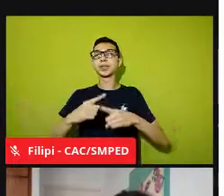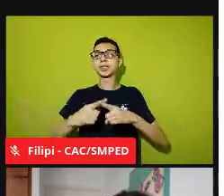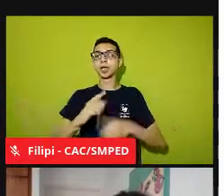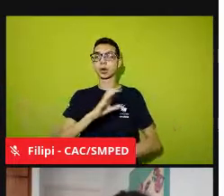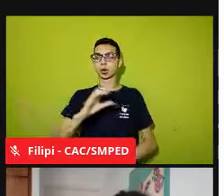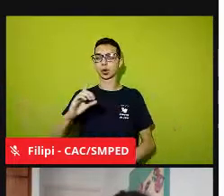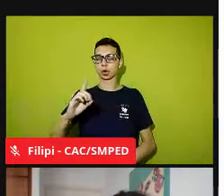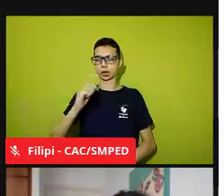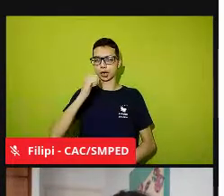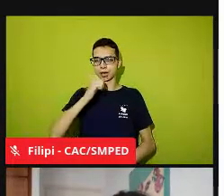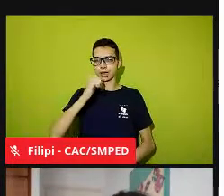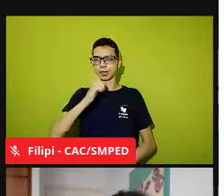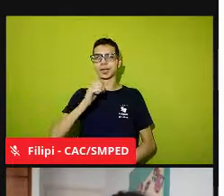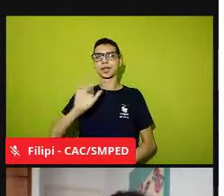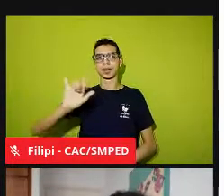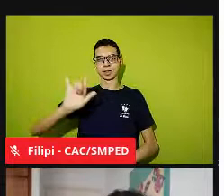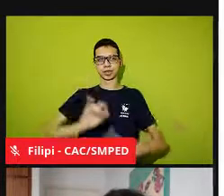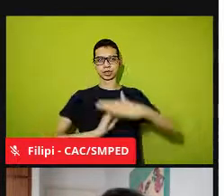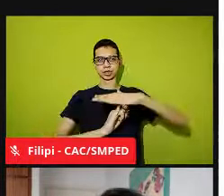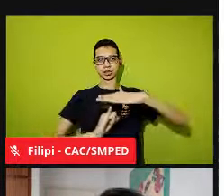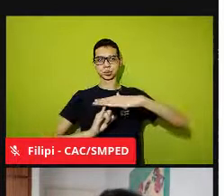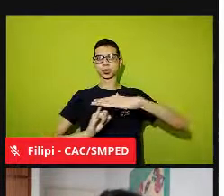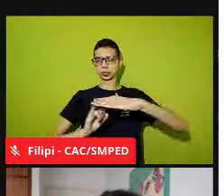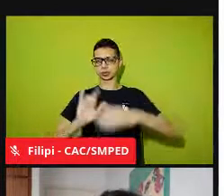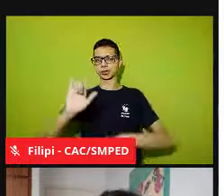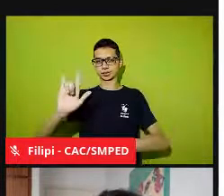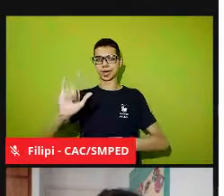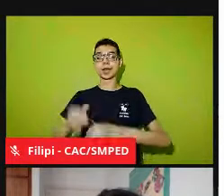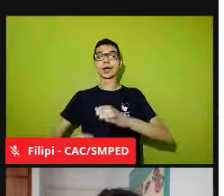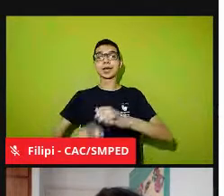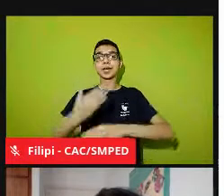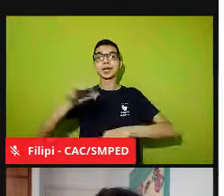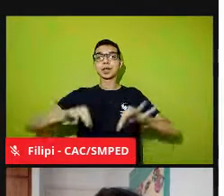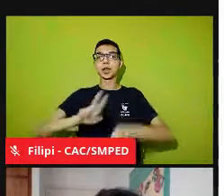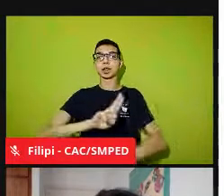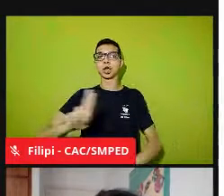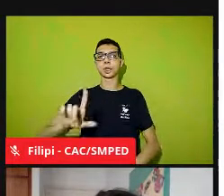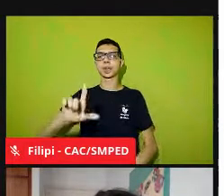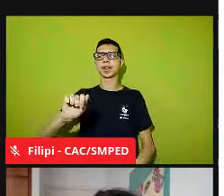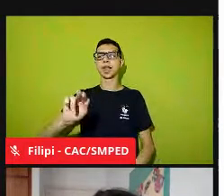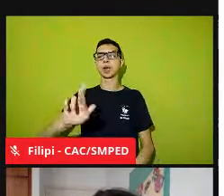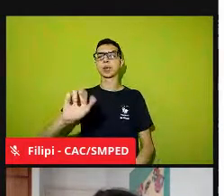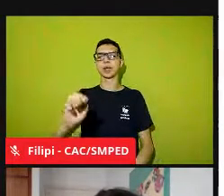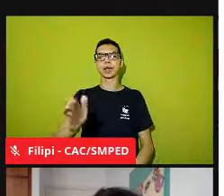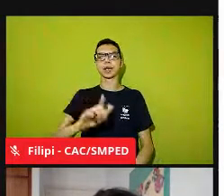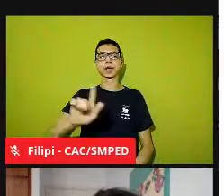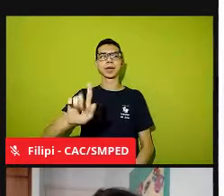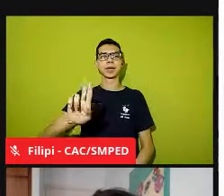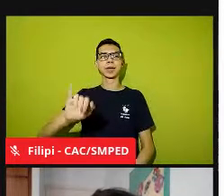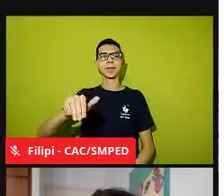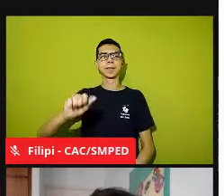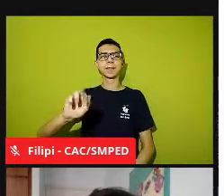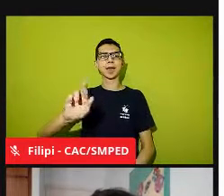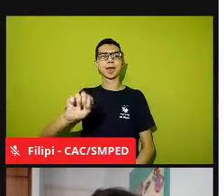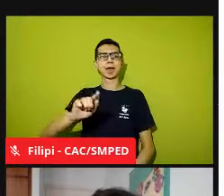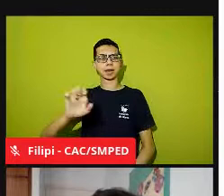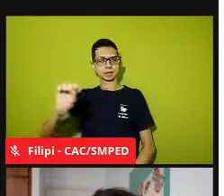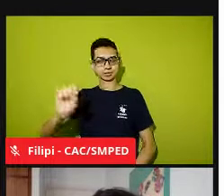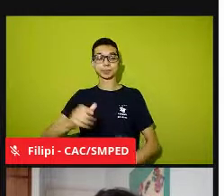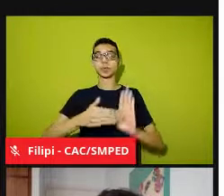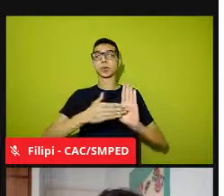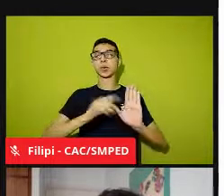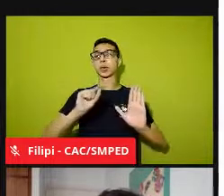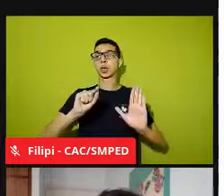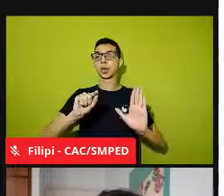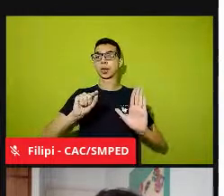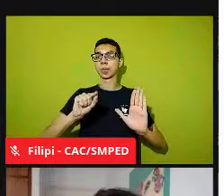coordenadora do Instituto CELI, que a gente criou essa oficina, que é a Laura Guimarães, que ela fez uns lambi-lambis. A proposta dela era os alunos fazerem